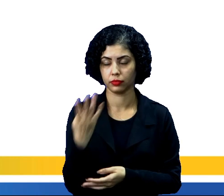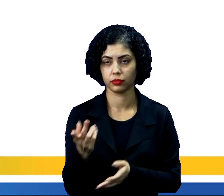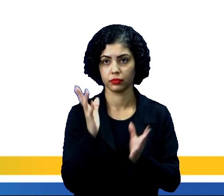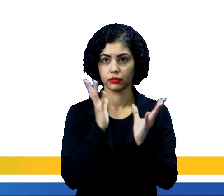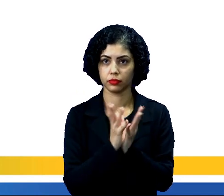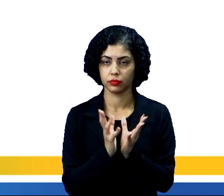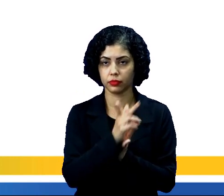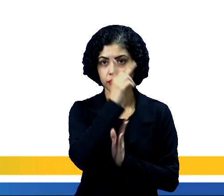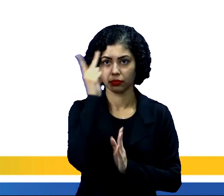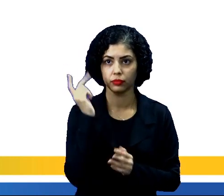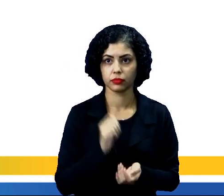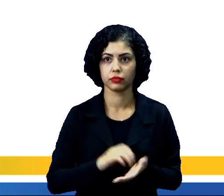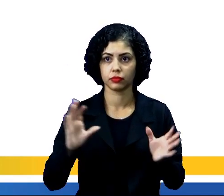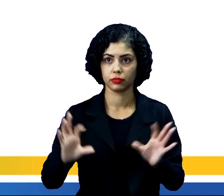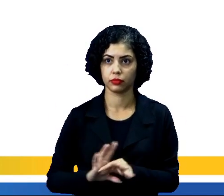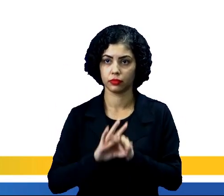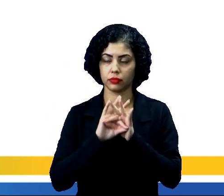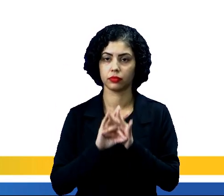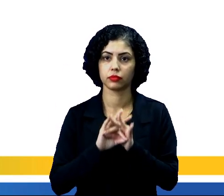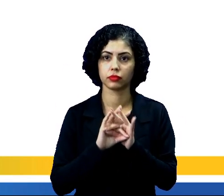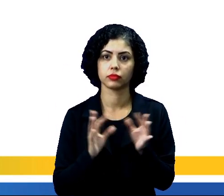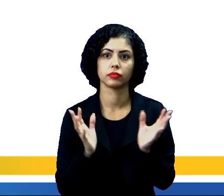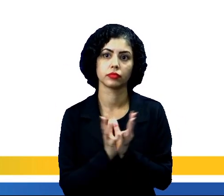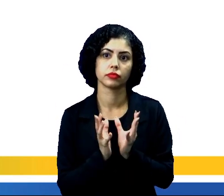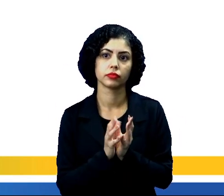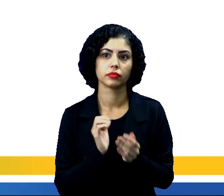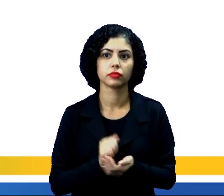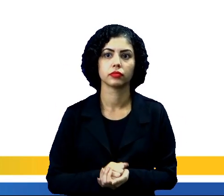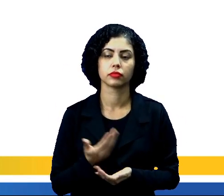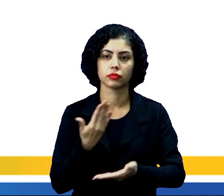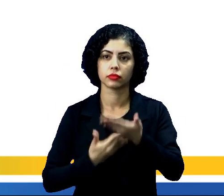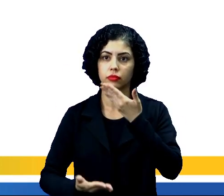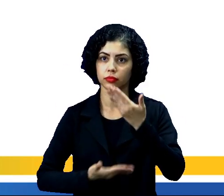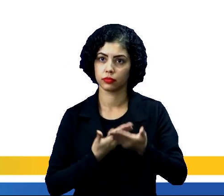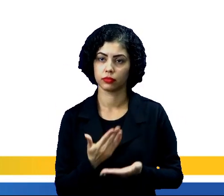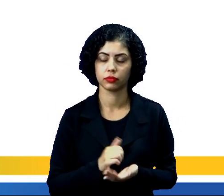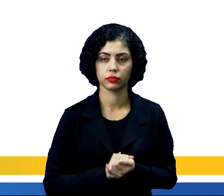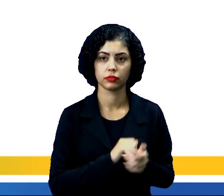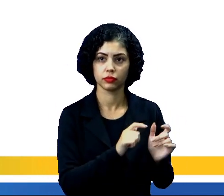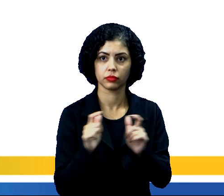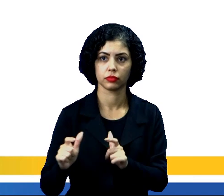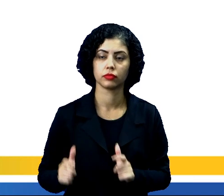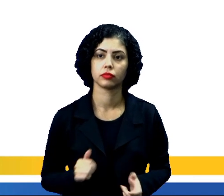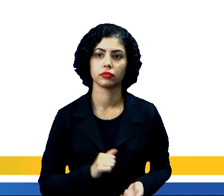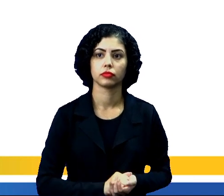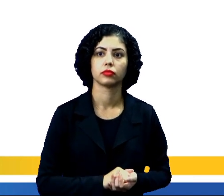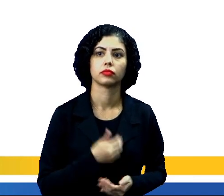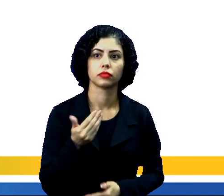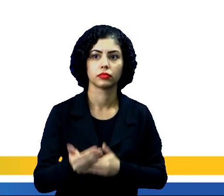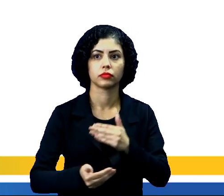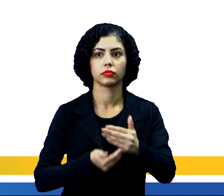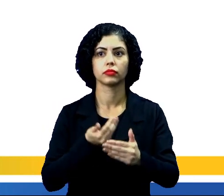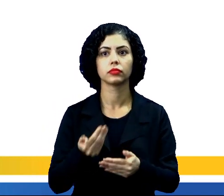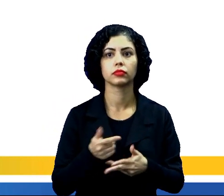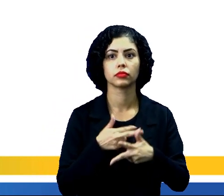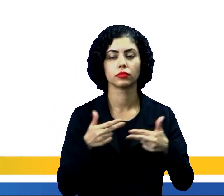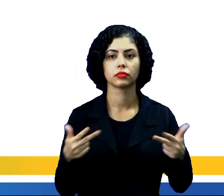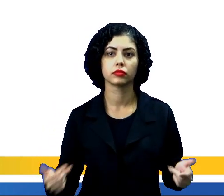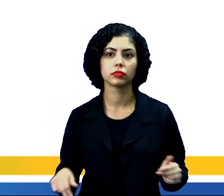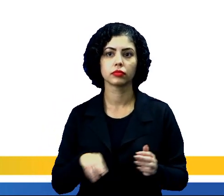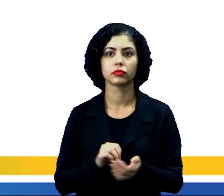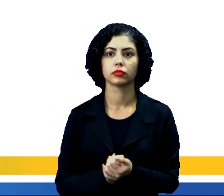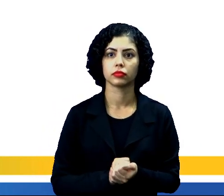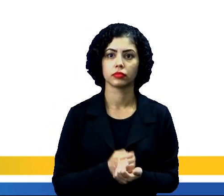quantidade de competidores, a relação com os companheiros de equipe, a interação com o adversário, o ambiente, o desempenho comparado